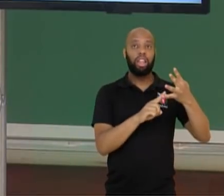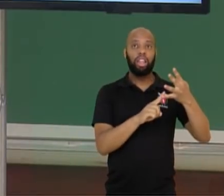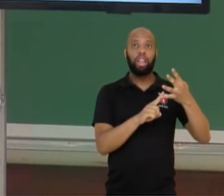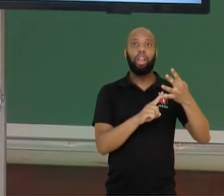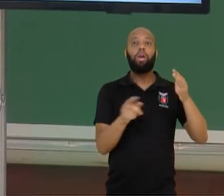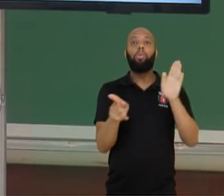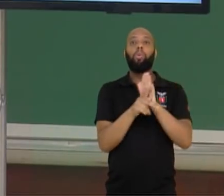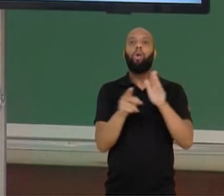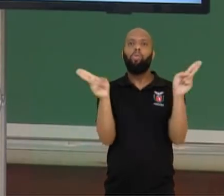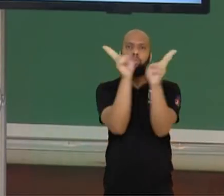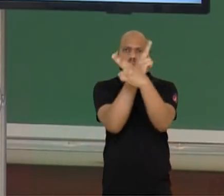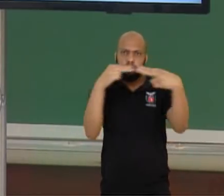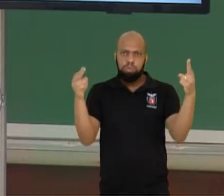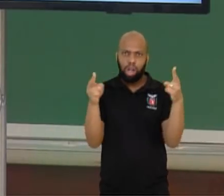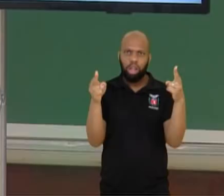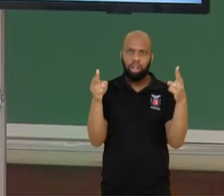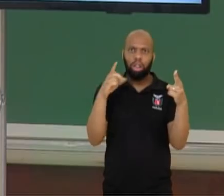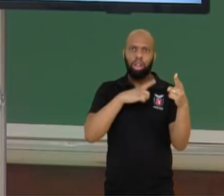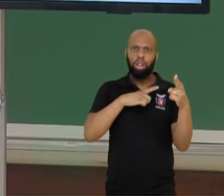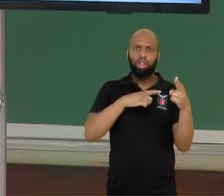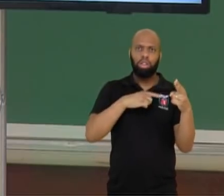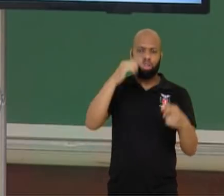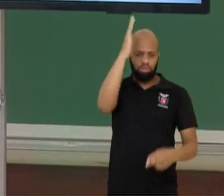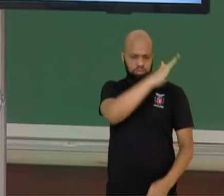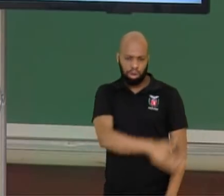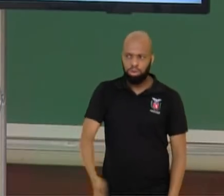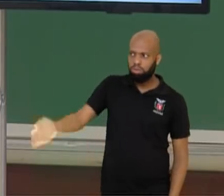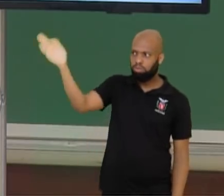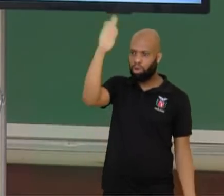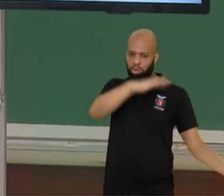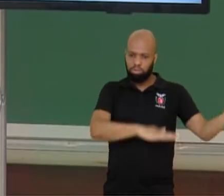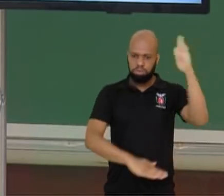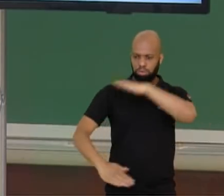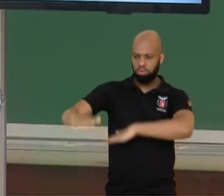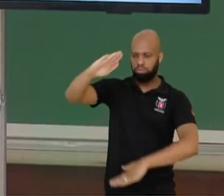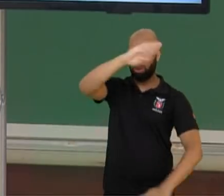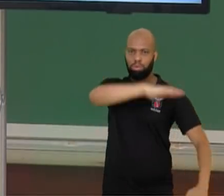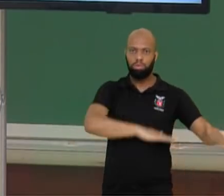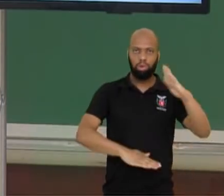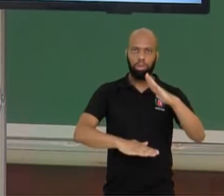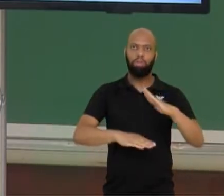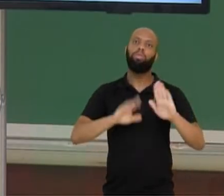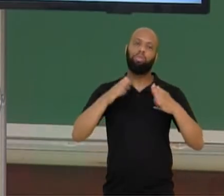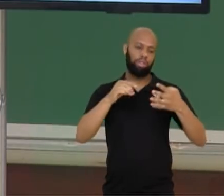não está gerando poluentes. Então a única que não é considerada limpa é da termoelétrica.